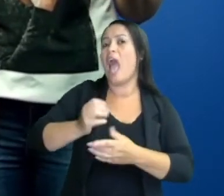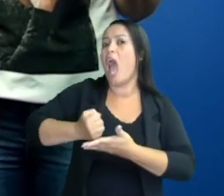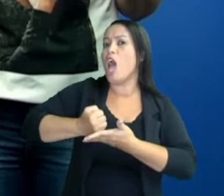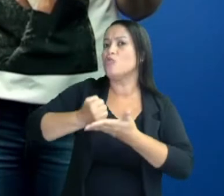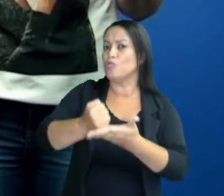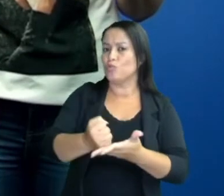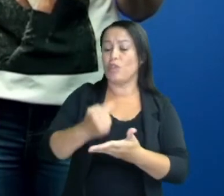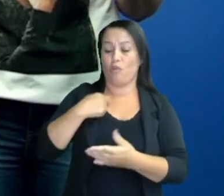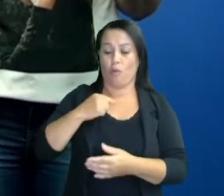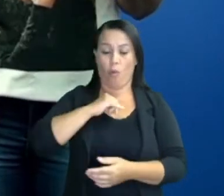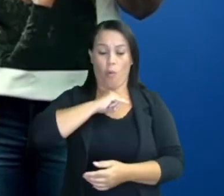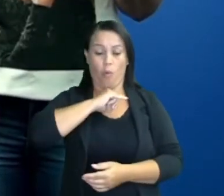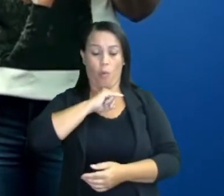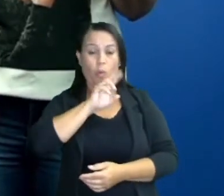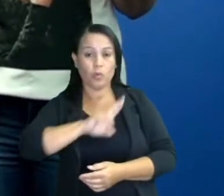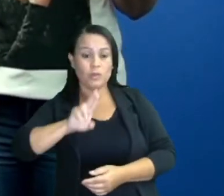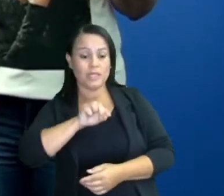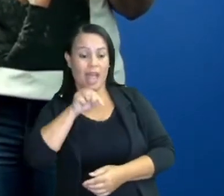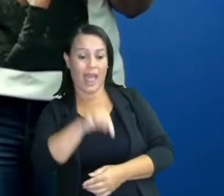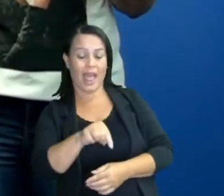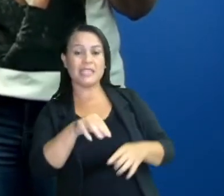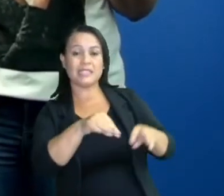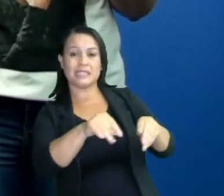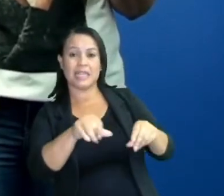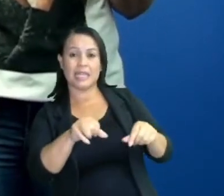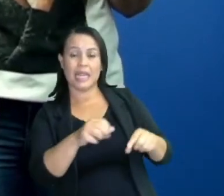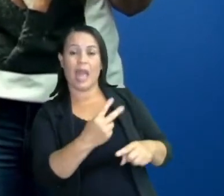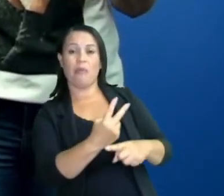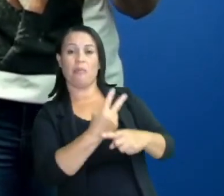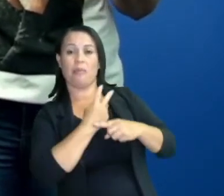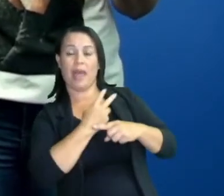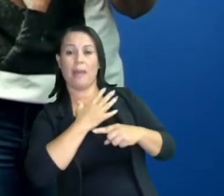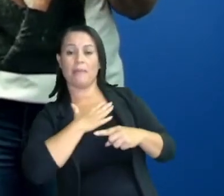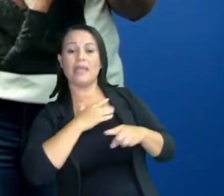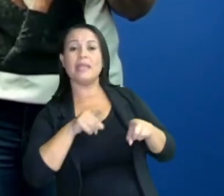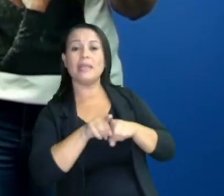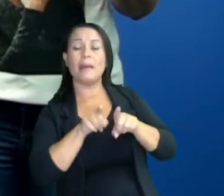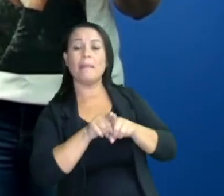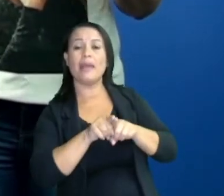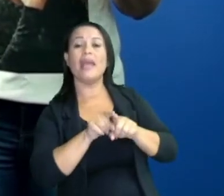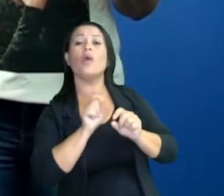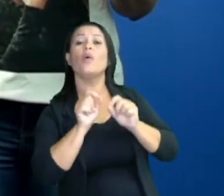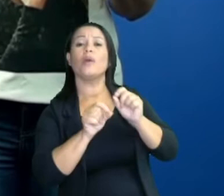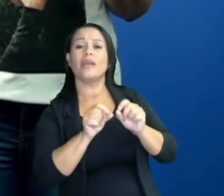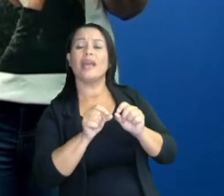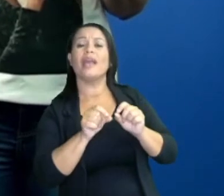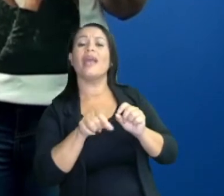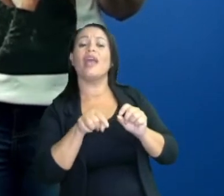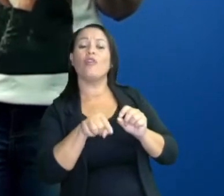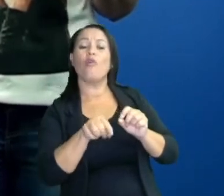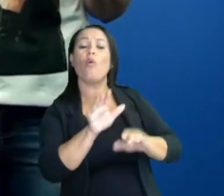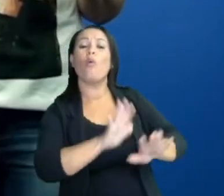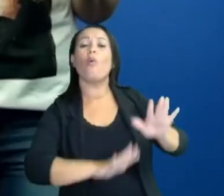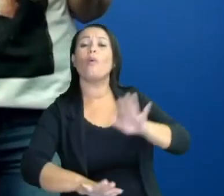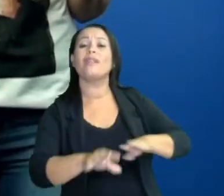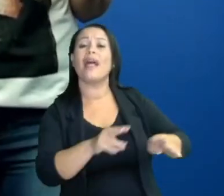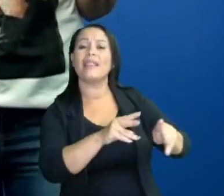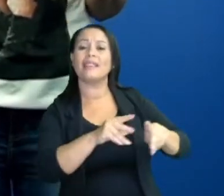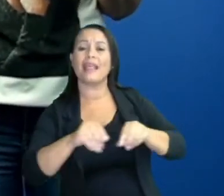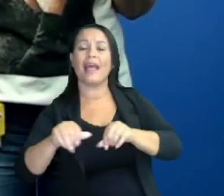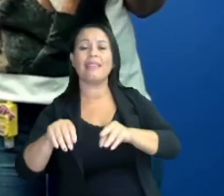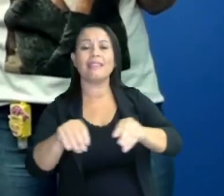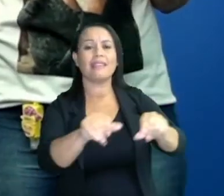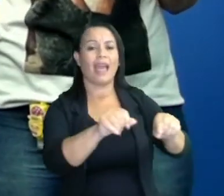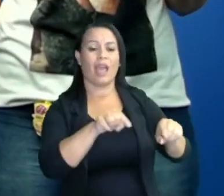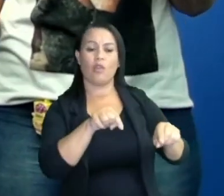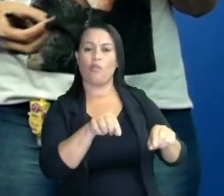eu vou utilizar essa terra para o meu sustento para minha produção mas eu vou tratar a terra em